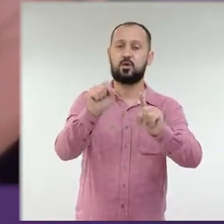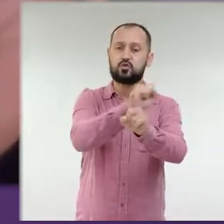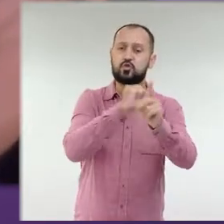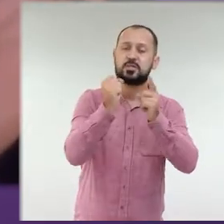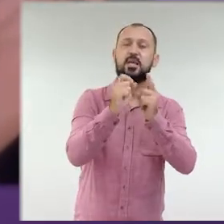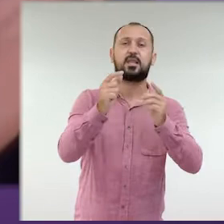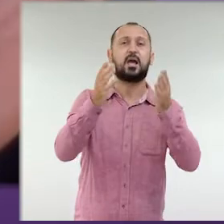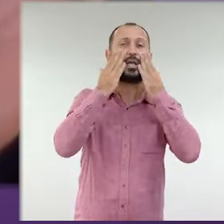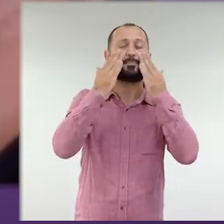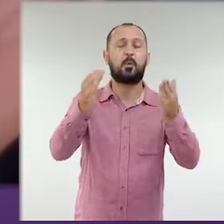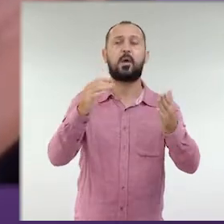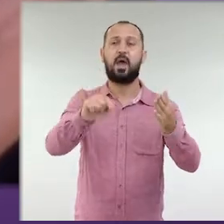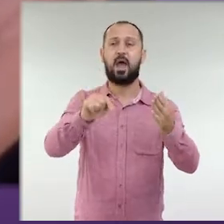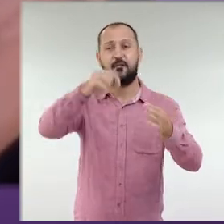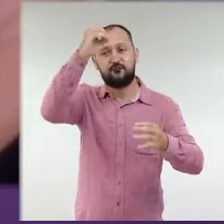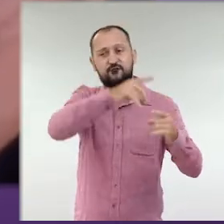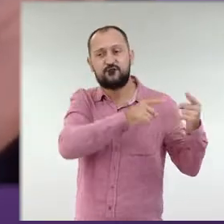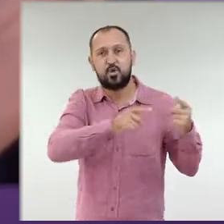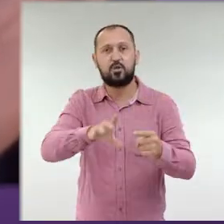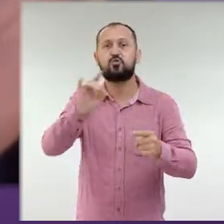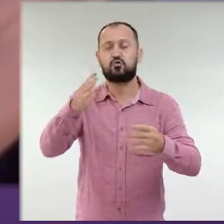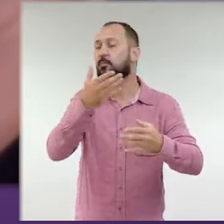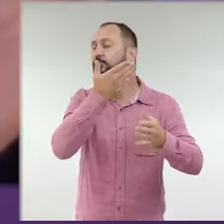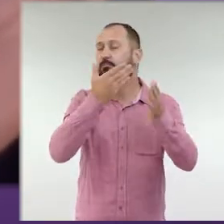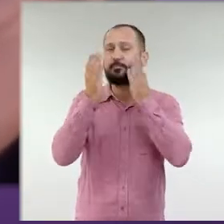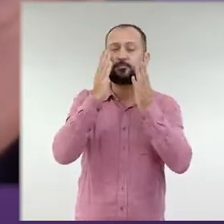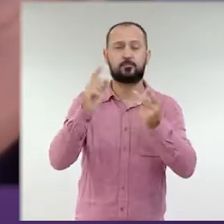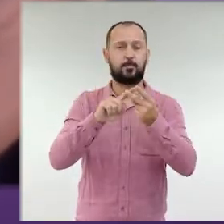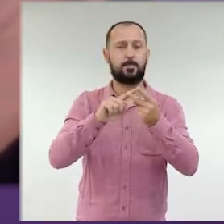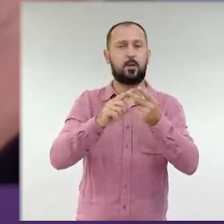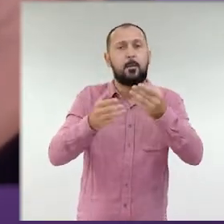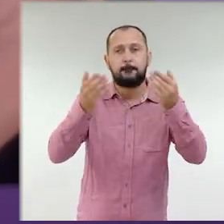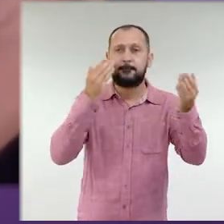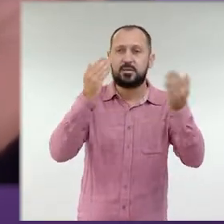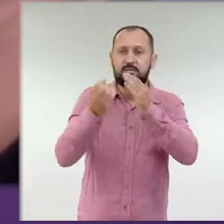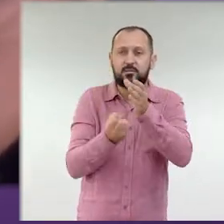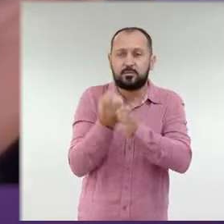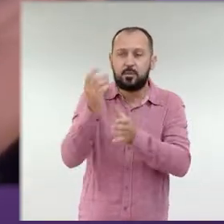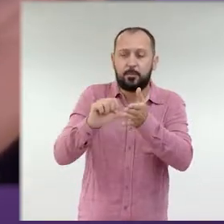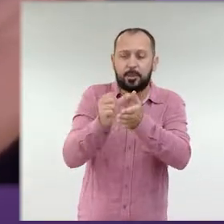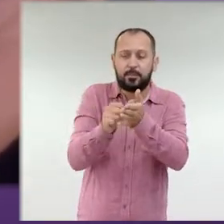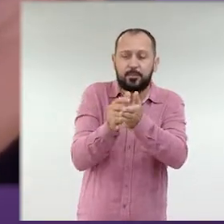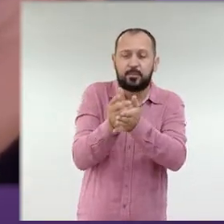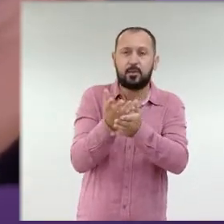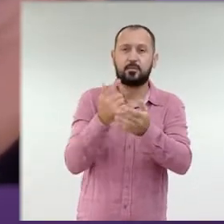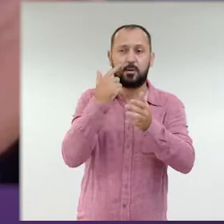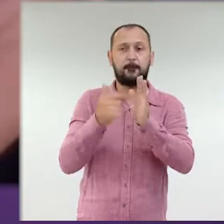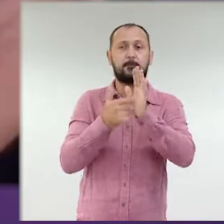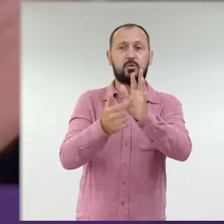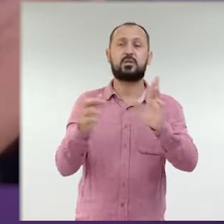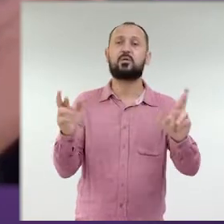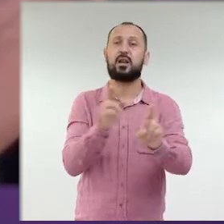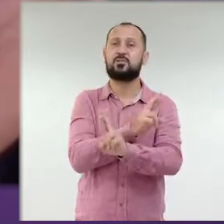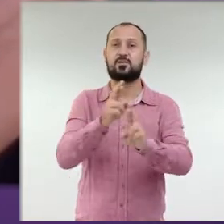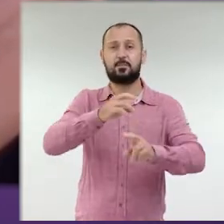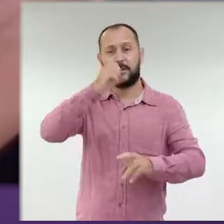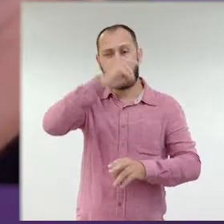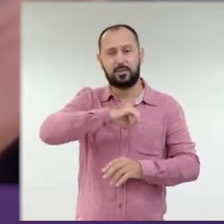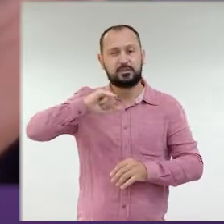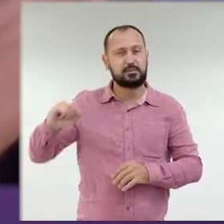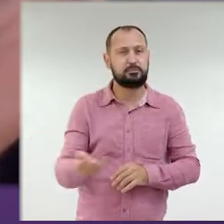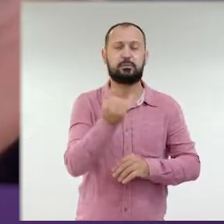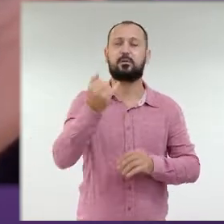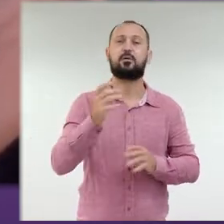não é só uma agressão física. A violência psicológica, os primeiros sinais do relacionamento